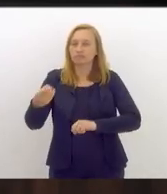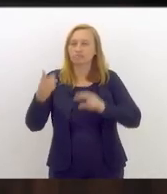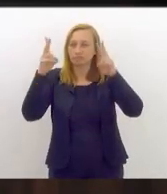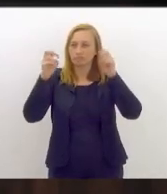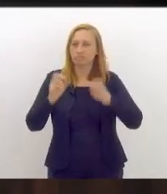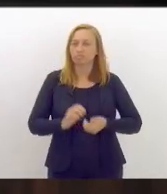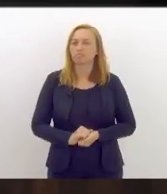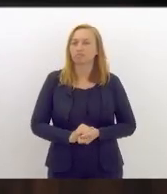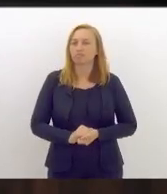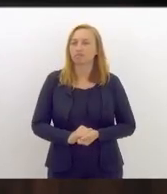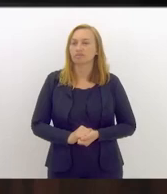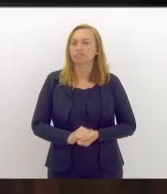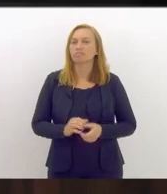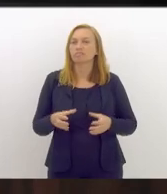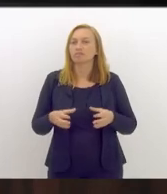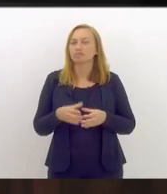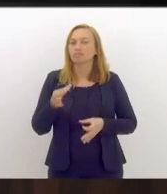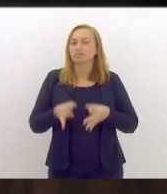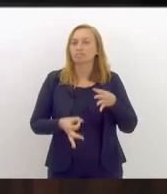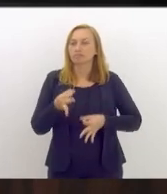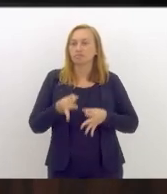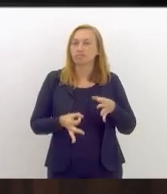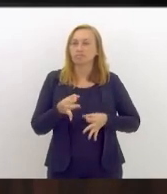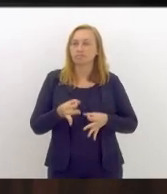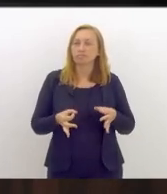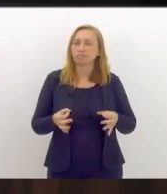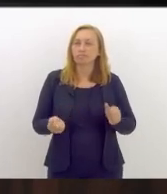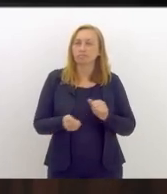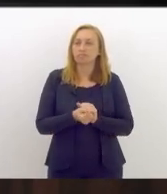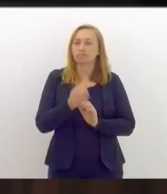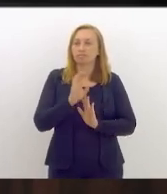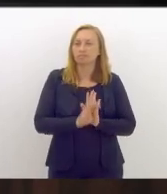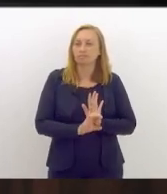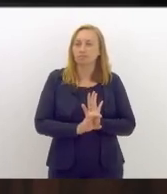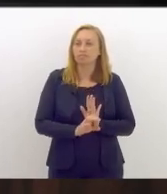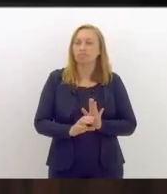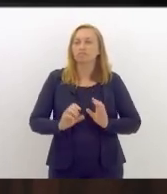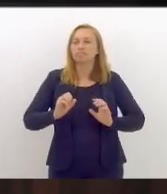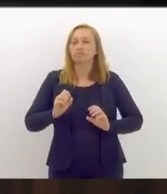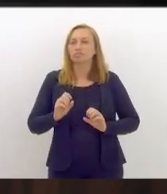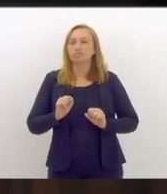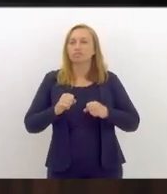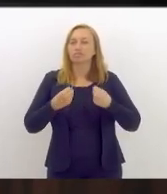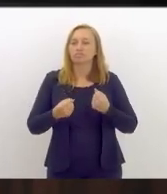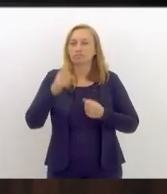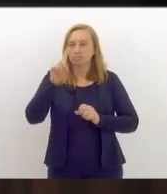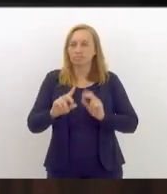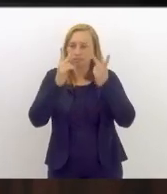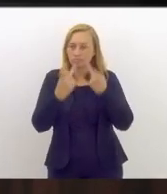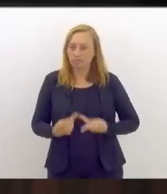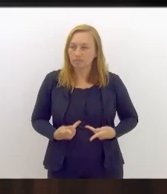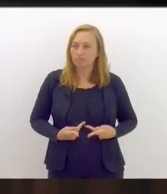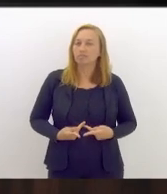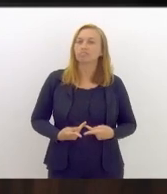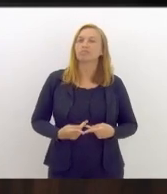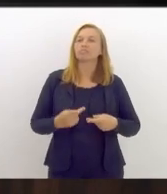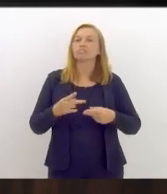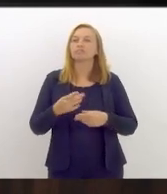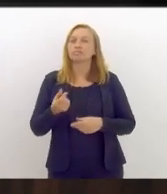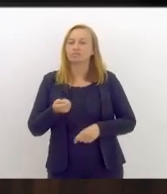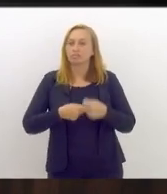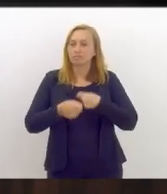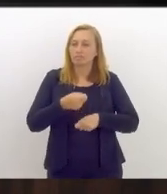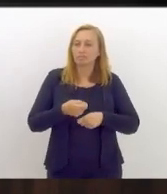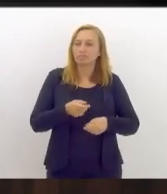pareceres da comissão de condição Justiça pela condicionalidade com emendas defesa dos Direitos Humanos cidadania favorável de Economia favorável